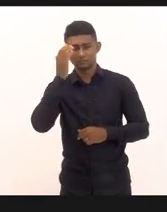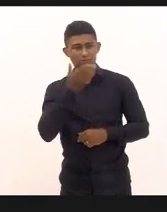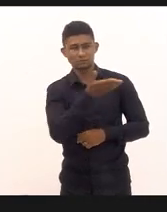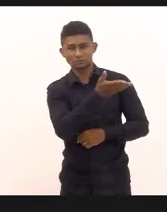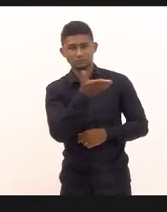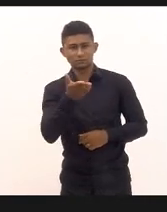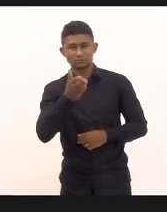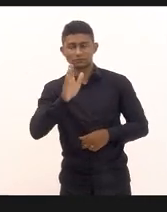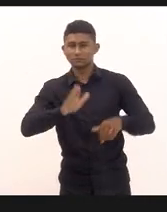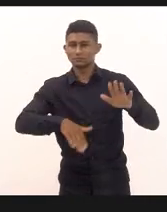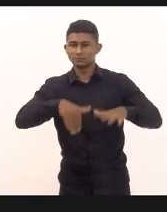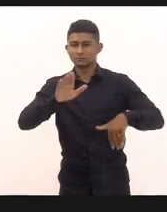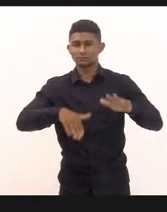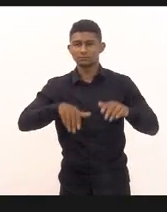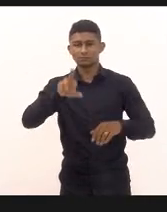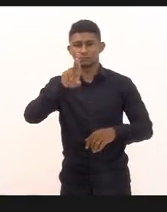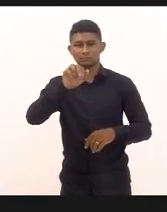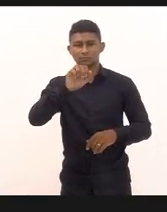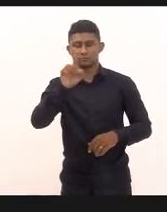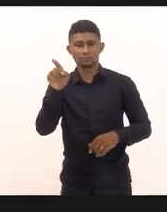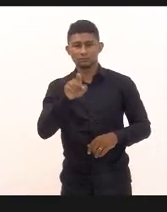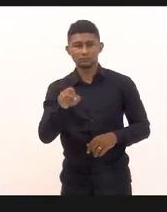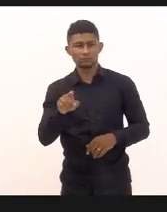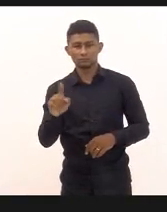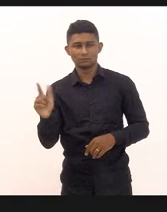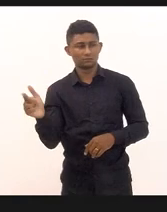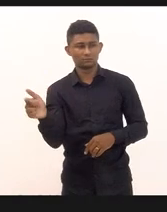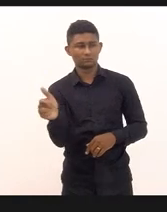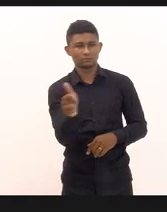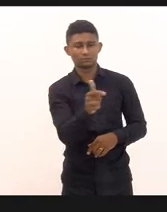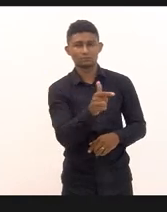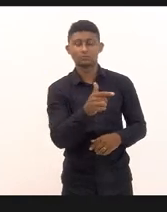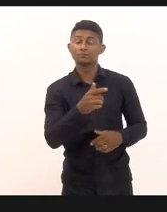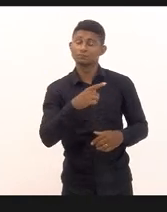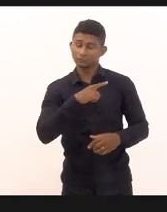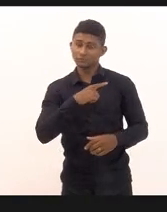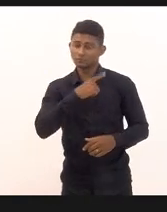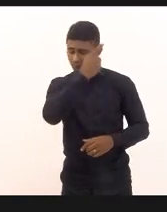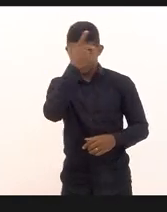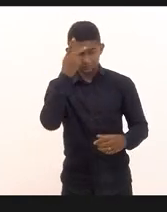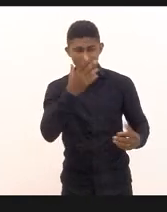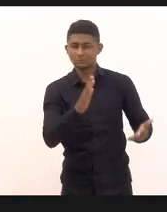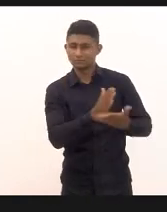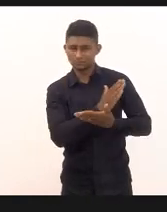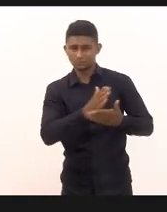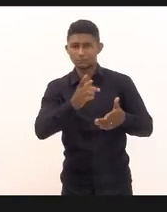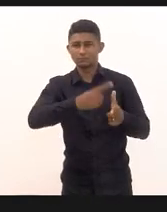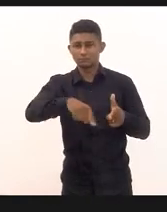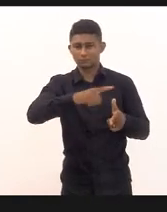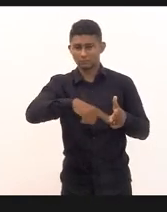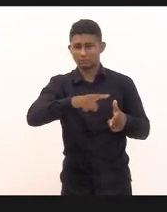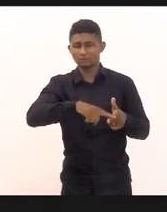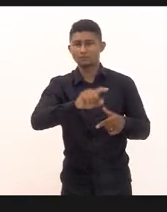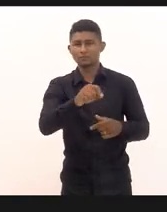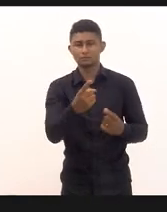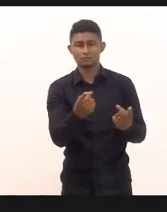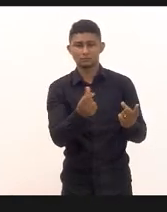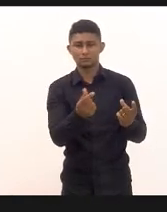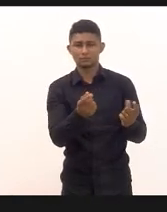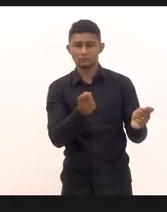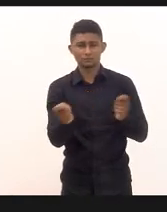às vezes. Os caras até querem tirar para inteirar uma graninha também, tem muita gente também com problema financeiro, mas por conta dos